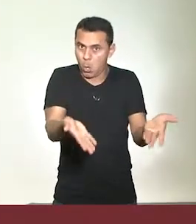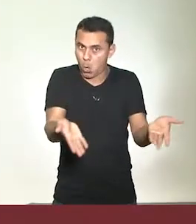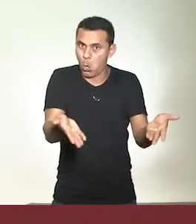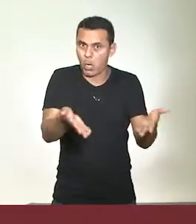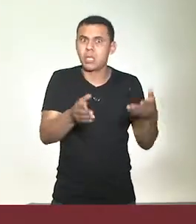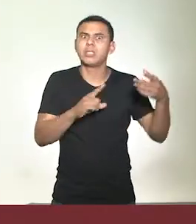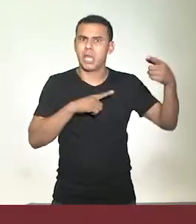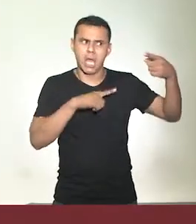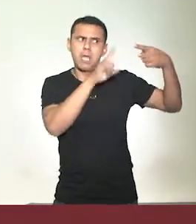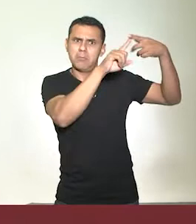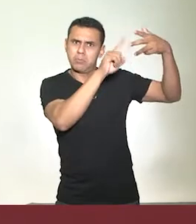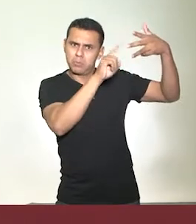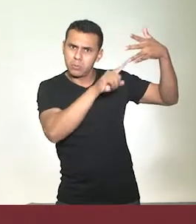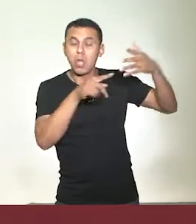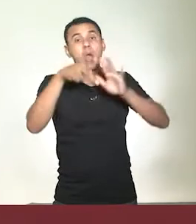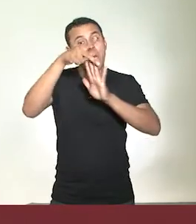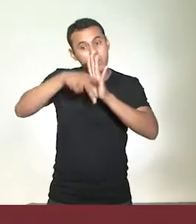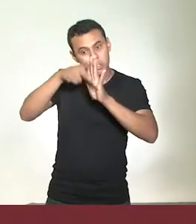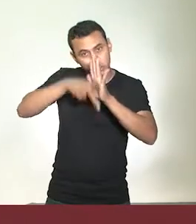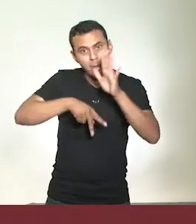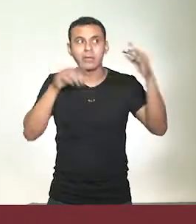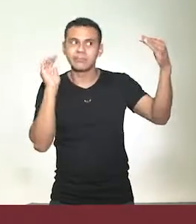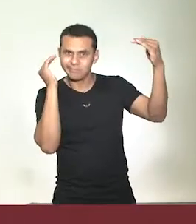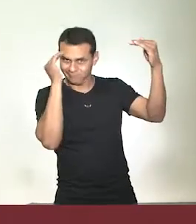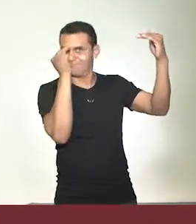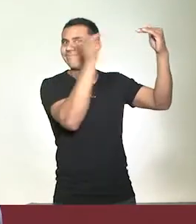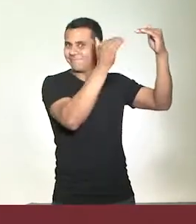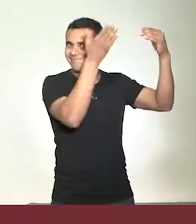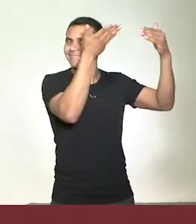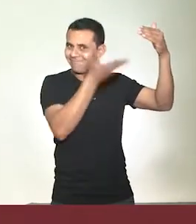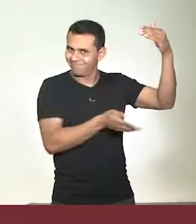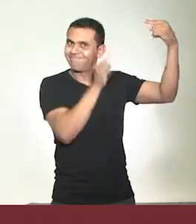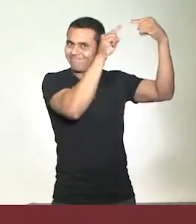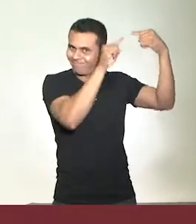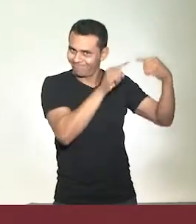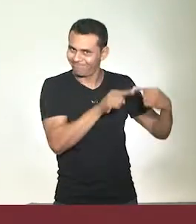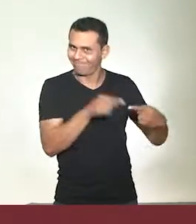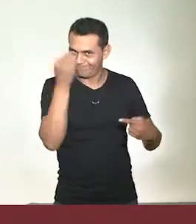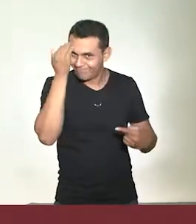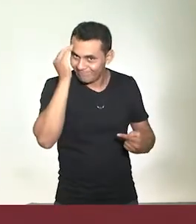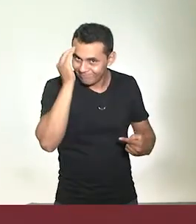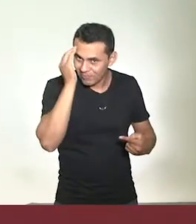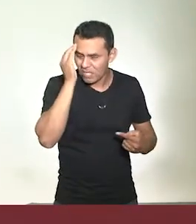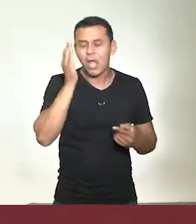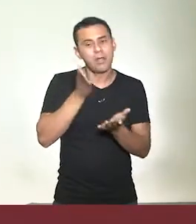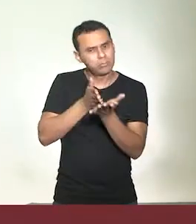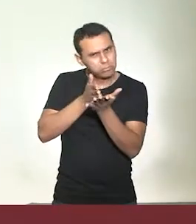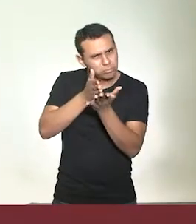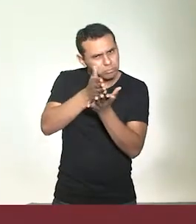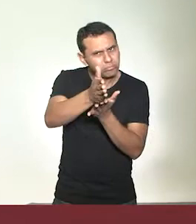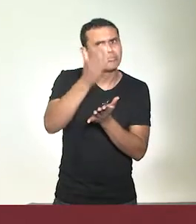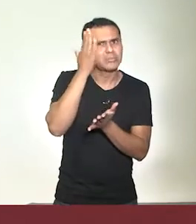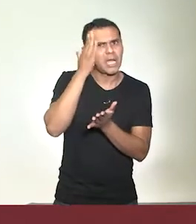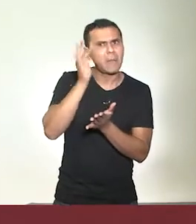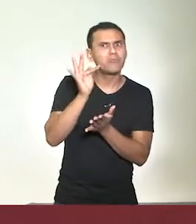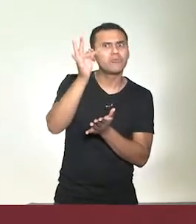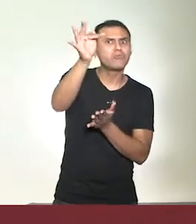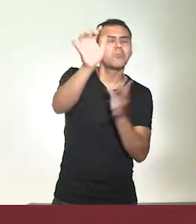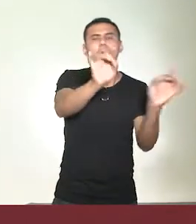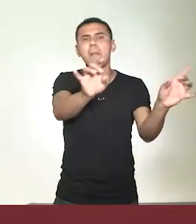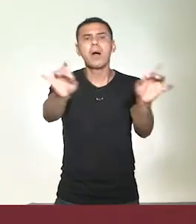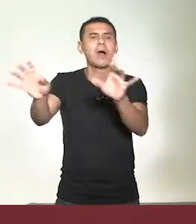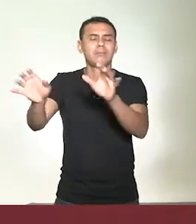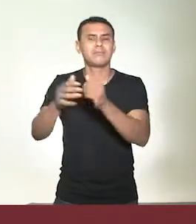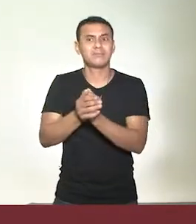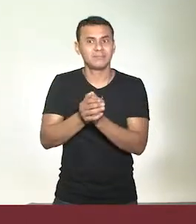as pessoas vão colocar seus projetos ações e iniciativas para atender a esses objetivos então nós sabemos mais ou menos onde vamos chegar porque eu